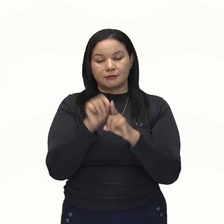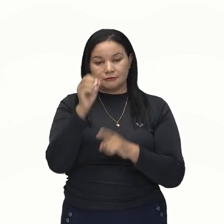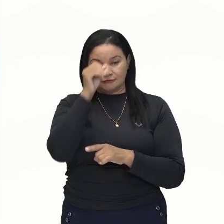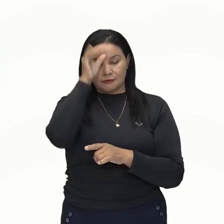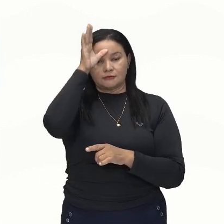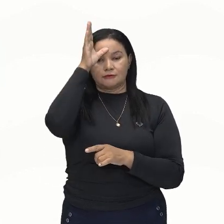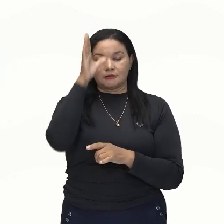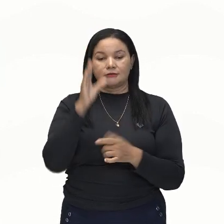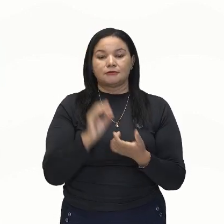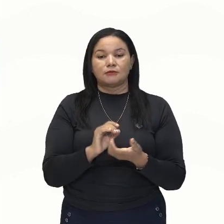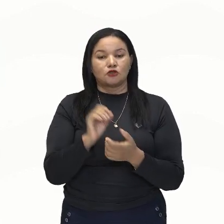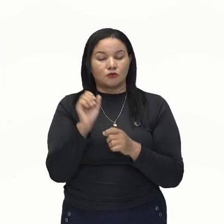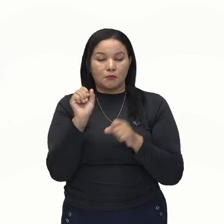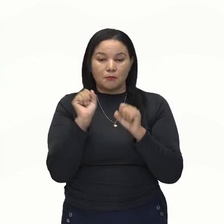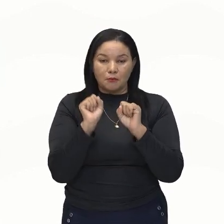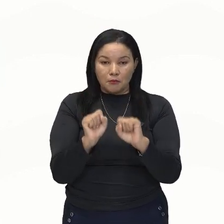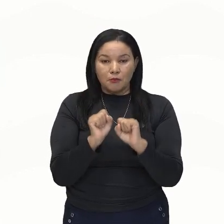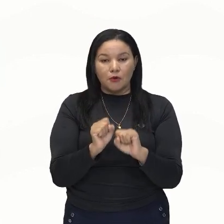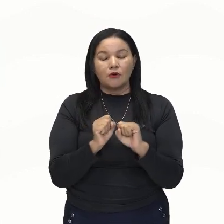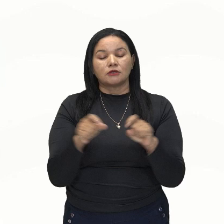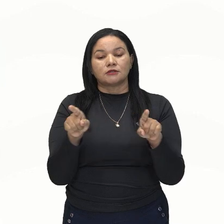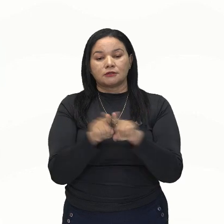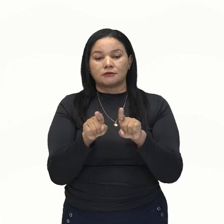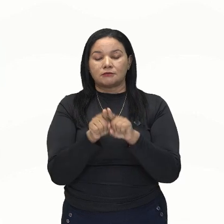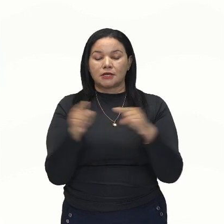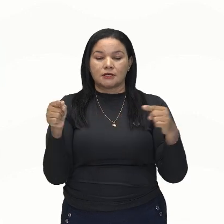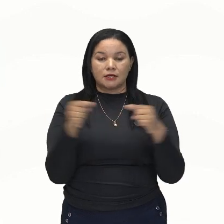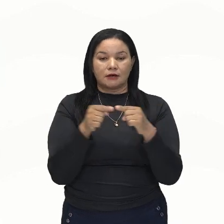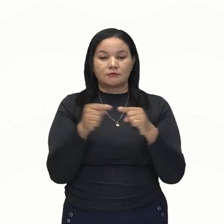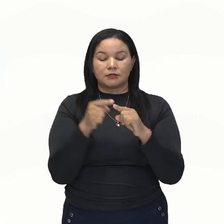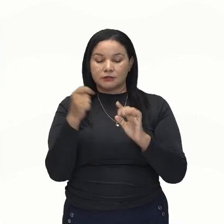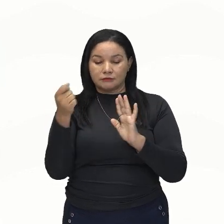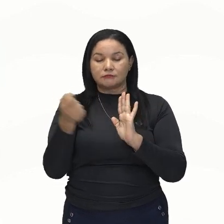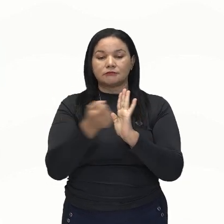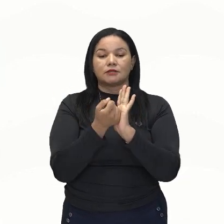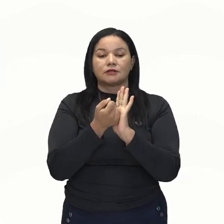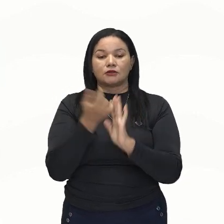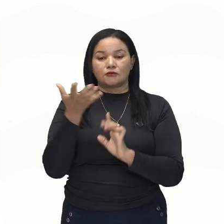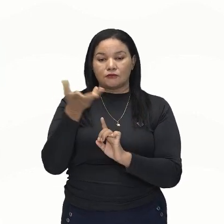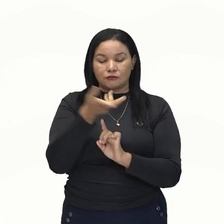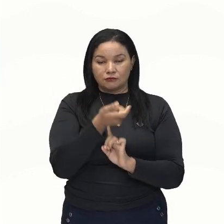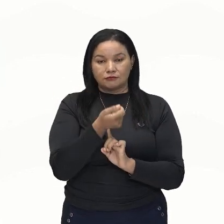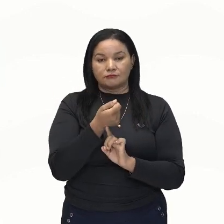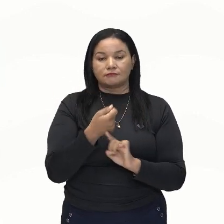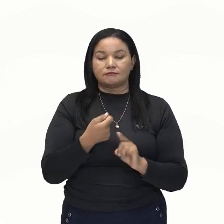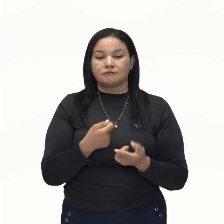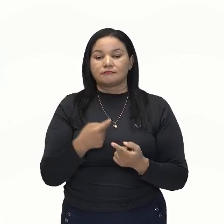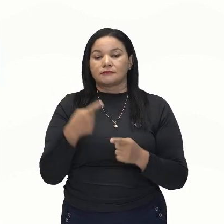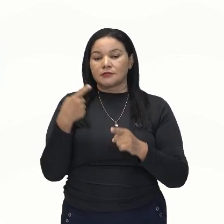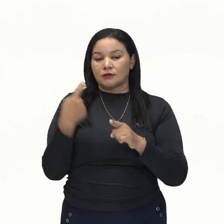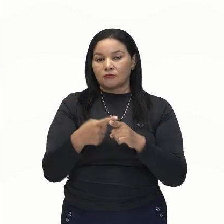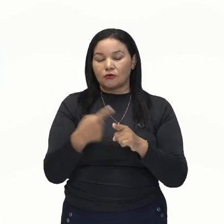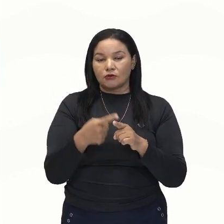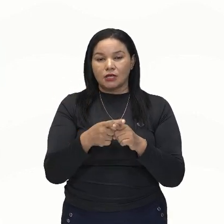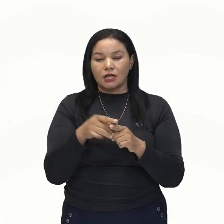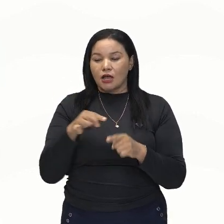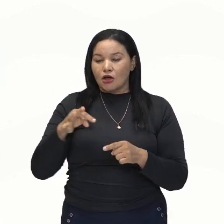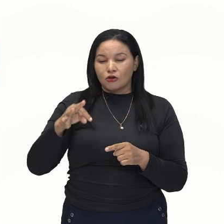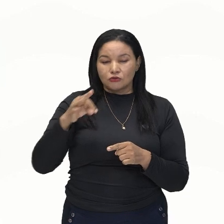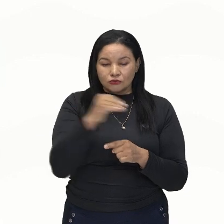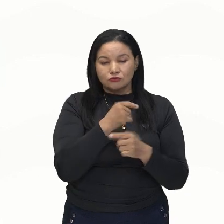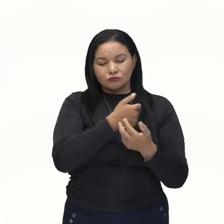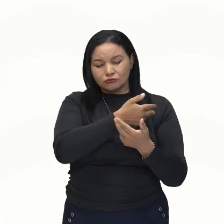conhecimento. Ele pode ser considerado como bem imaterial, porque tem toda uma